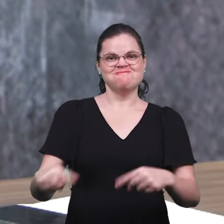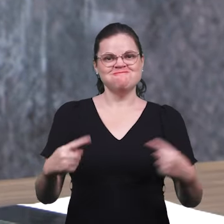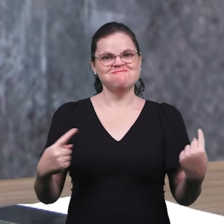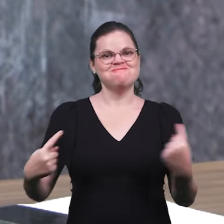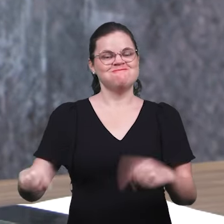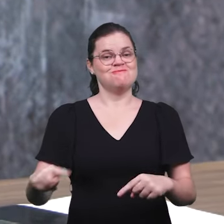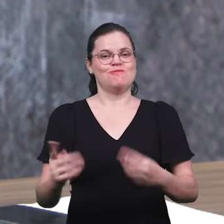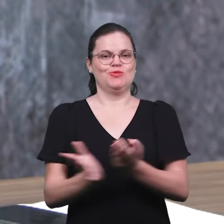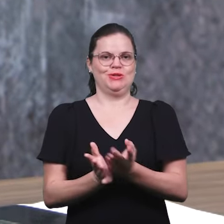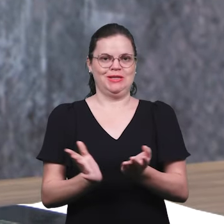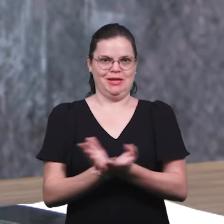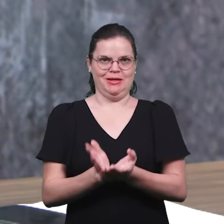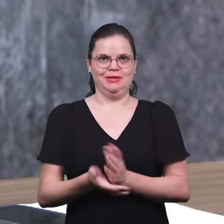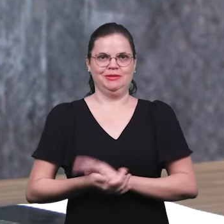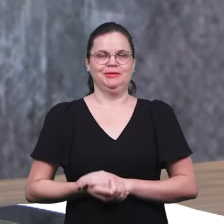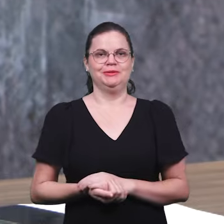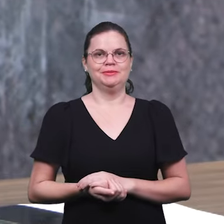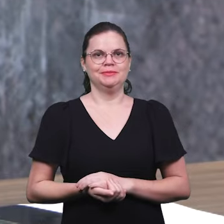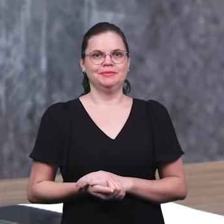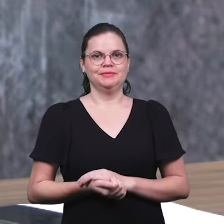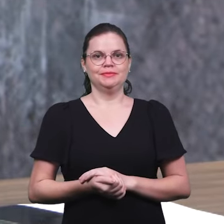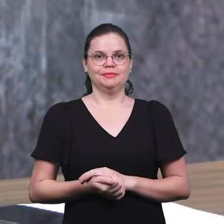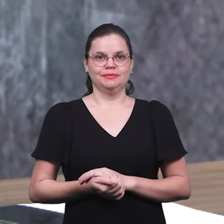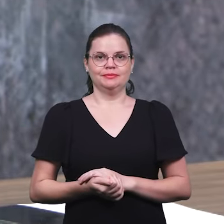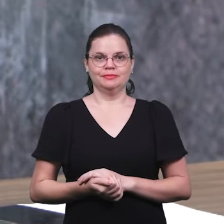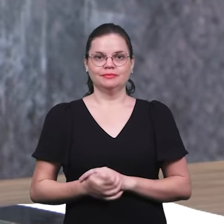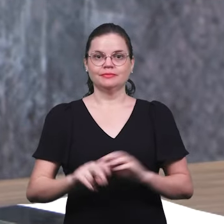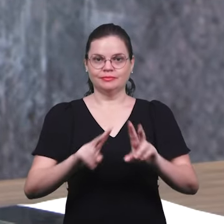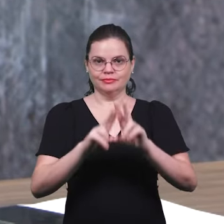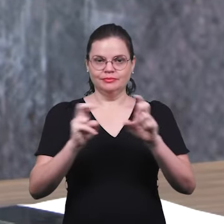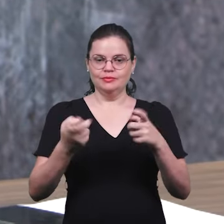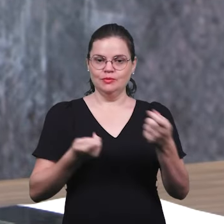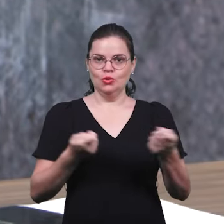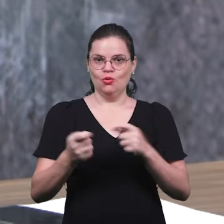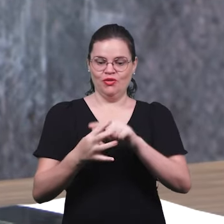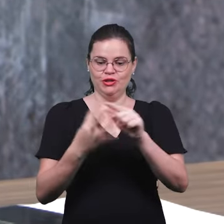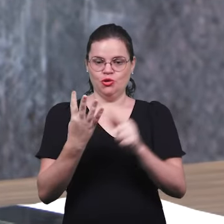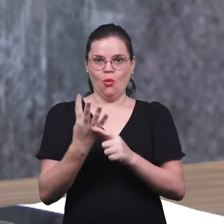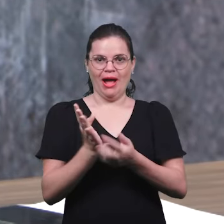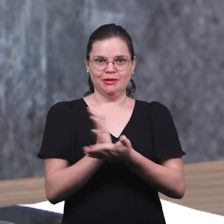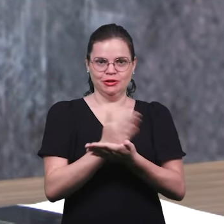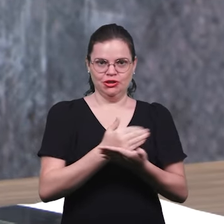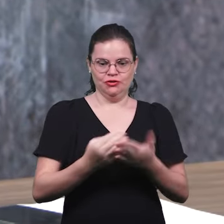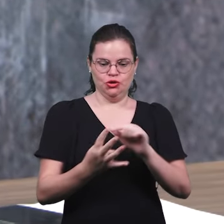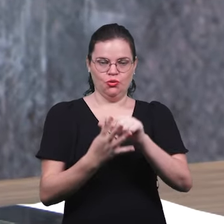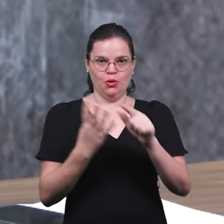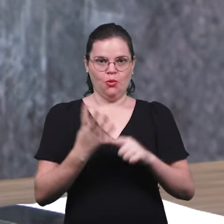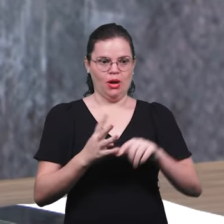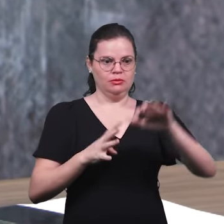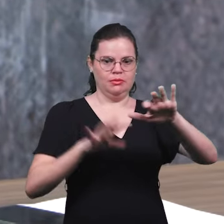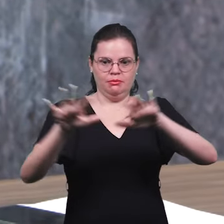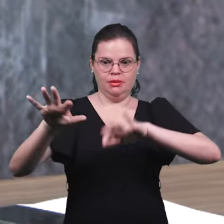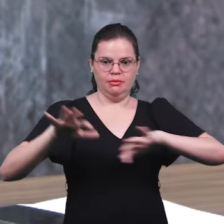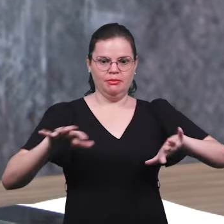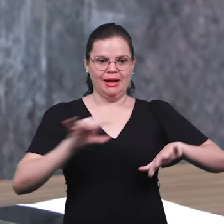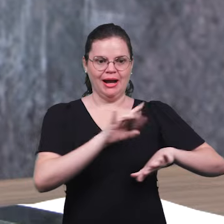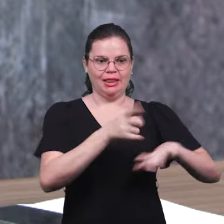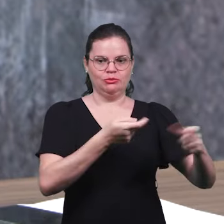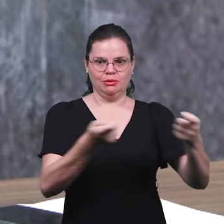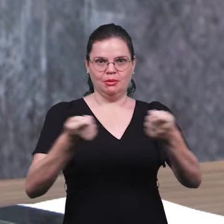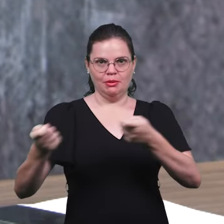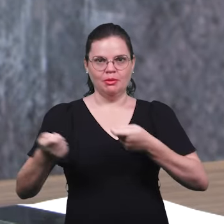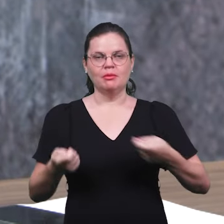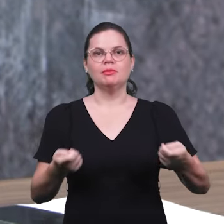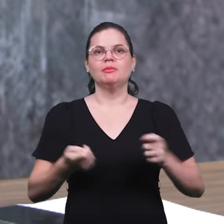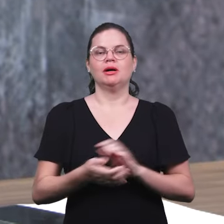ela termina de uma maneira até inusitada. No ano 305, o imperador Diocleciano,